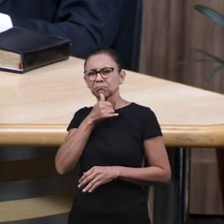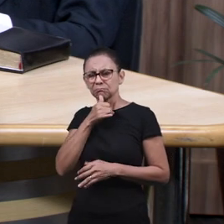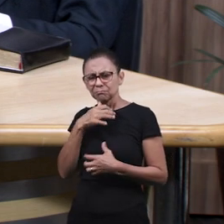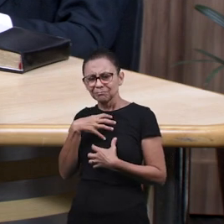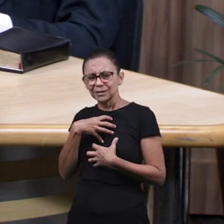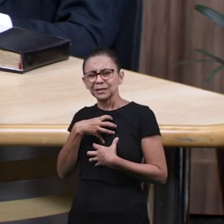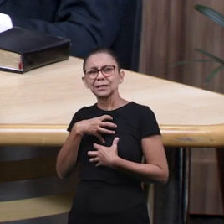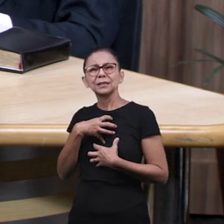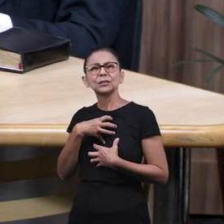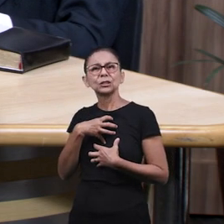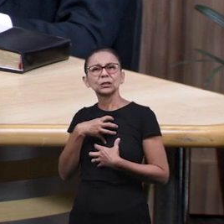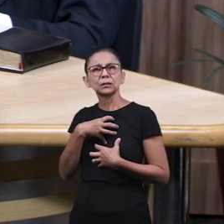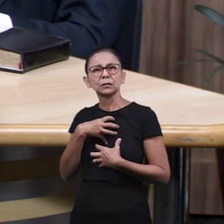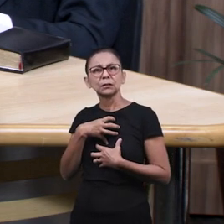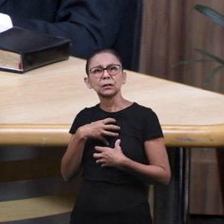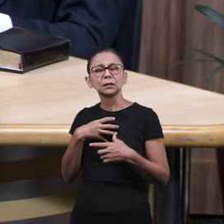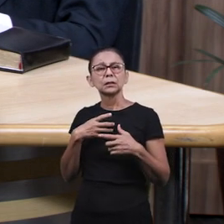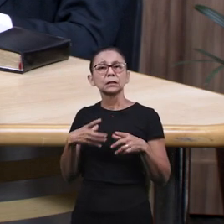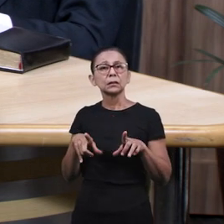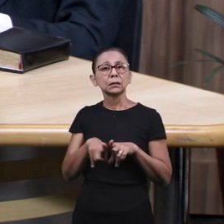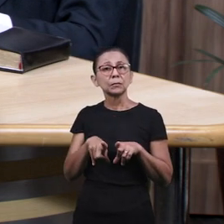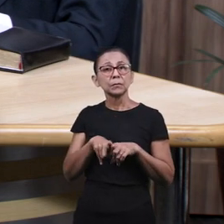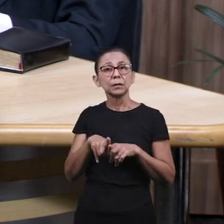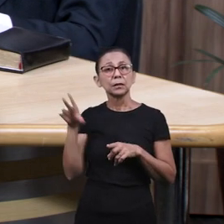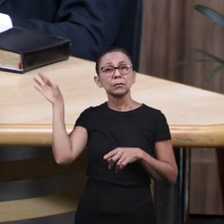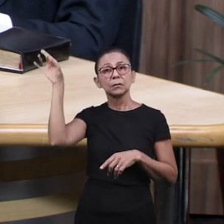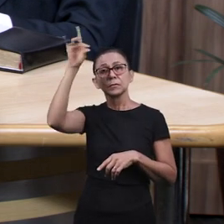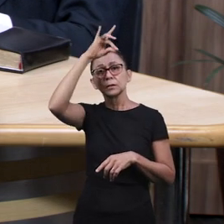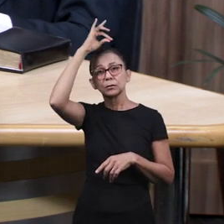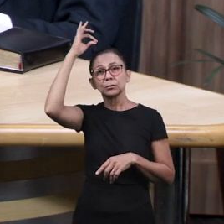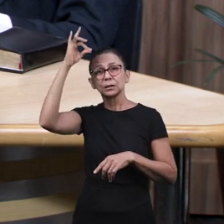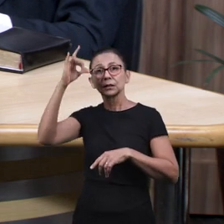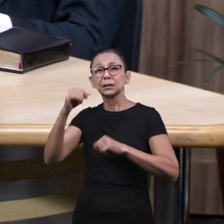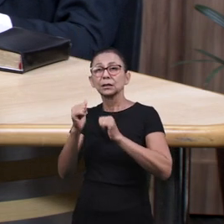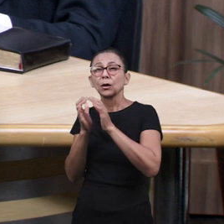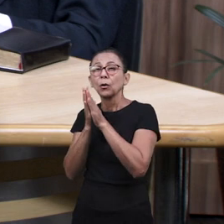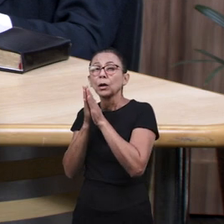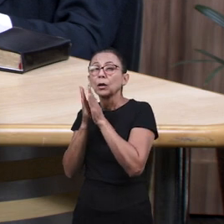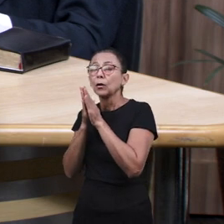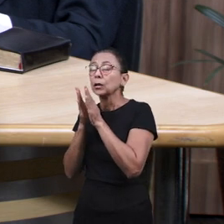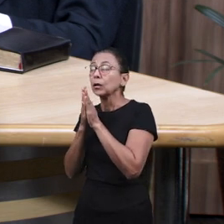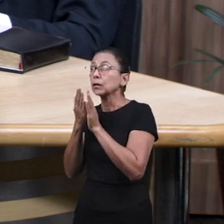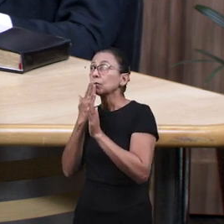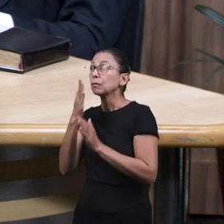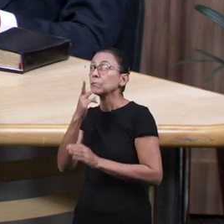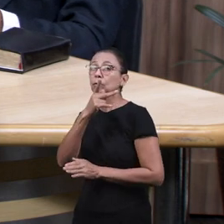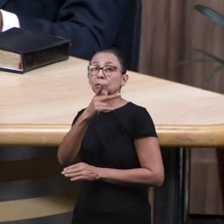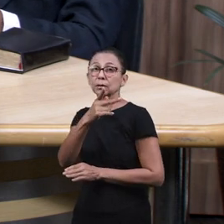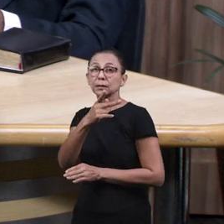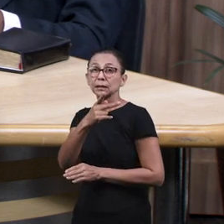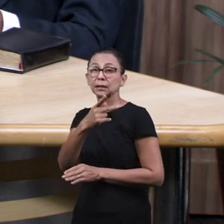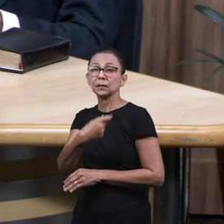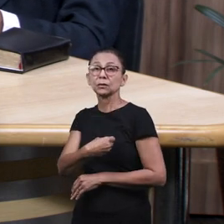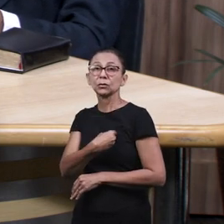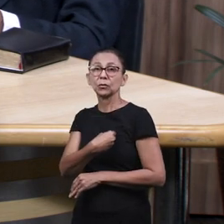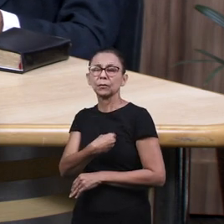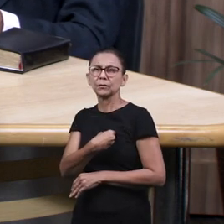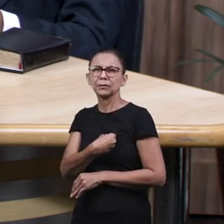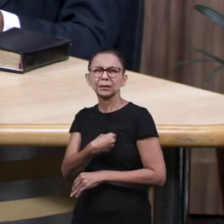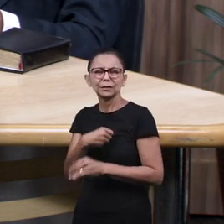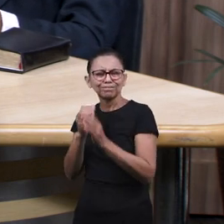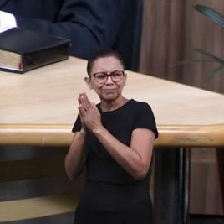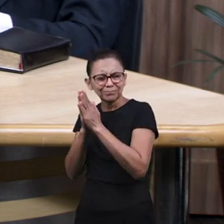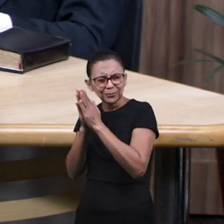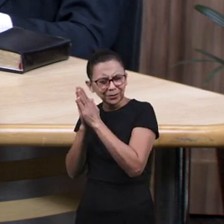Espírito Santo intercede por vós com gemidos inexprimíveis. Então ele intercede. E